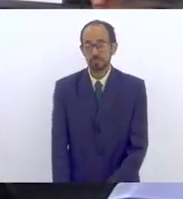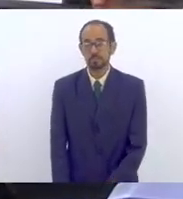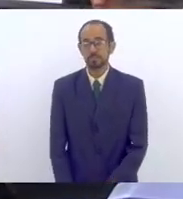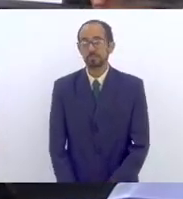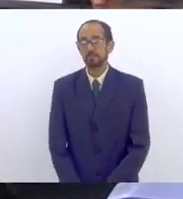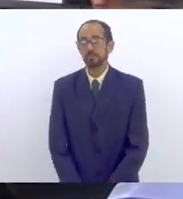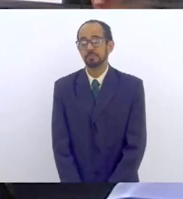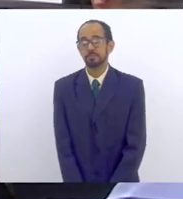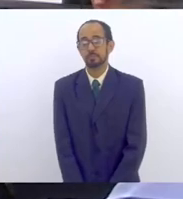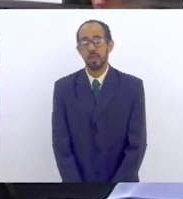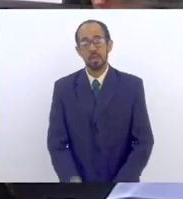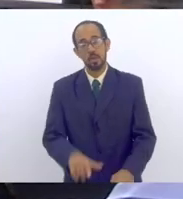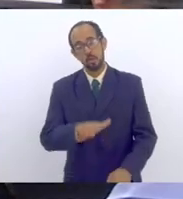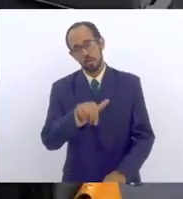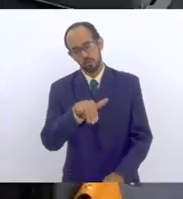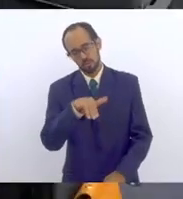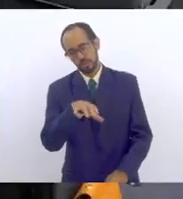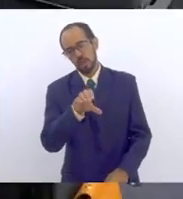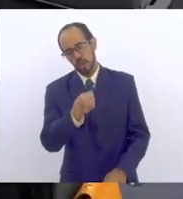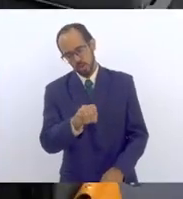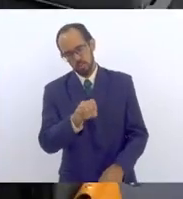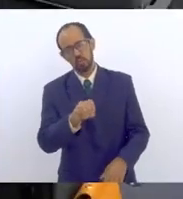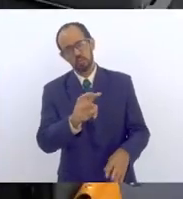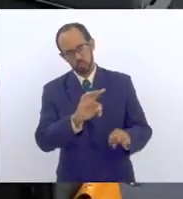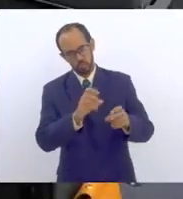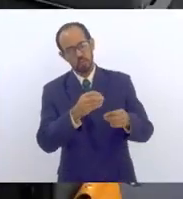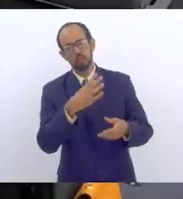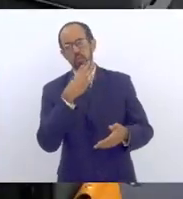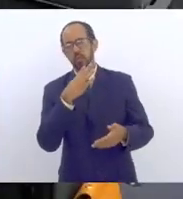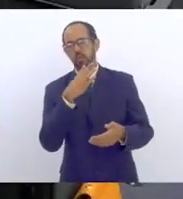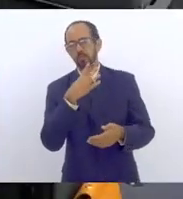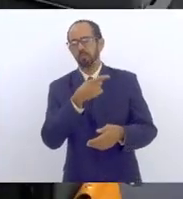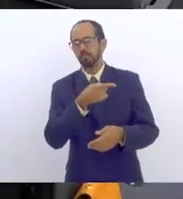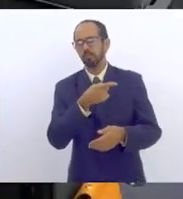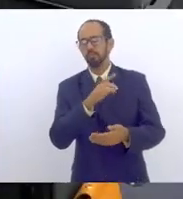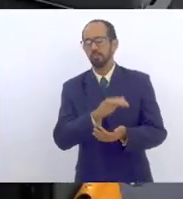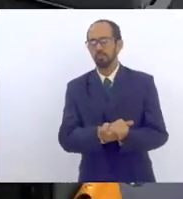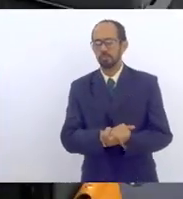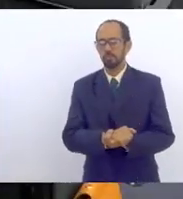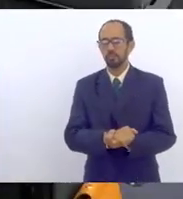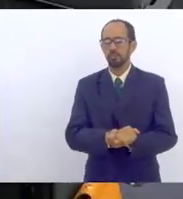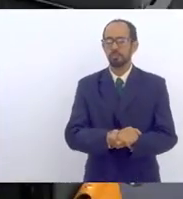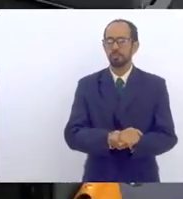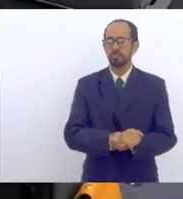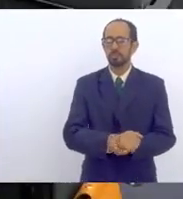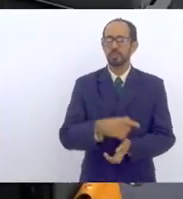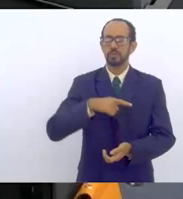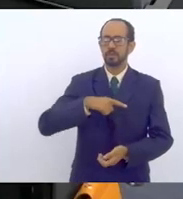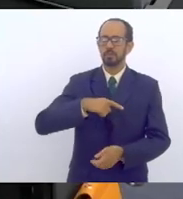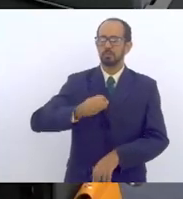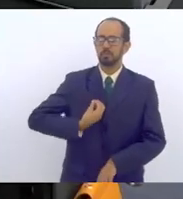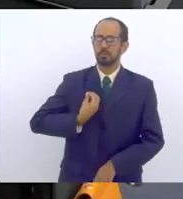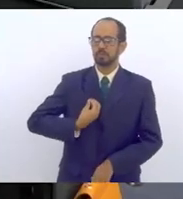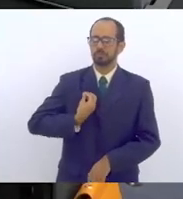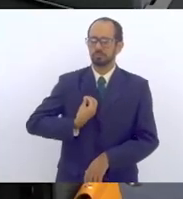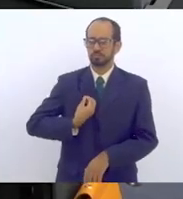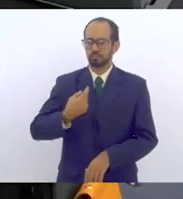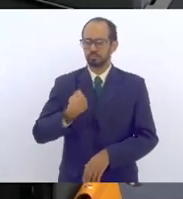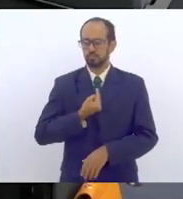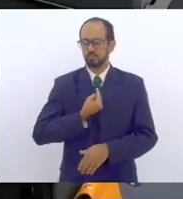bom Luciano também todos já conhecem Luciano tem uma participação efetiva no nosso